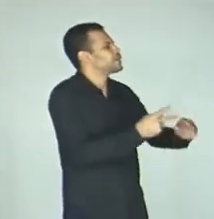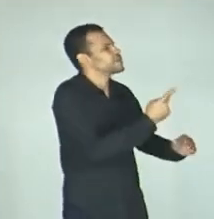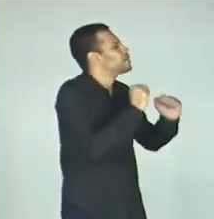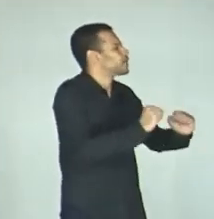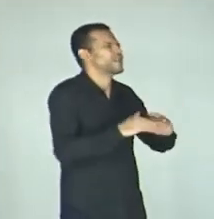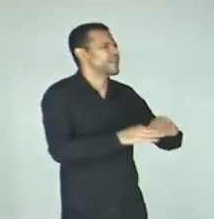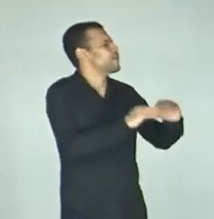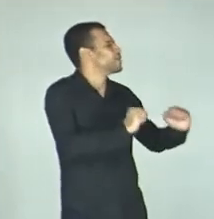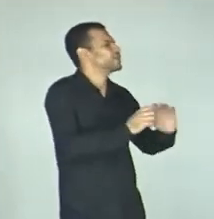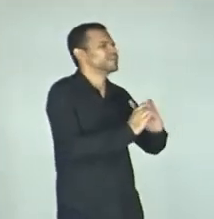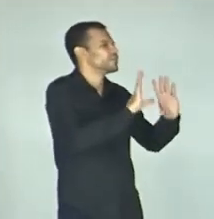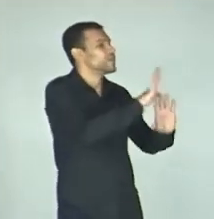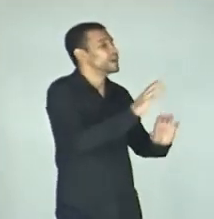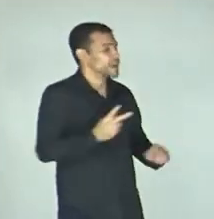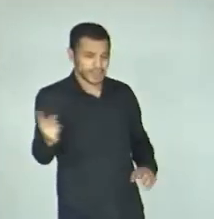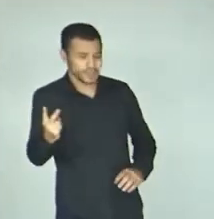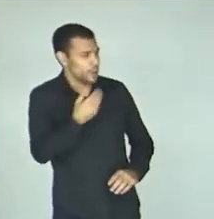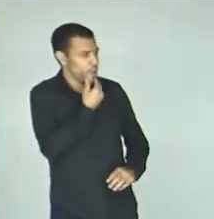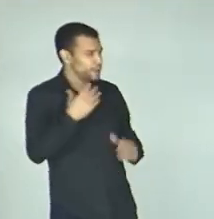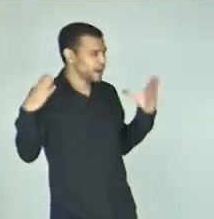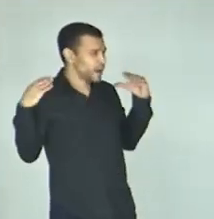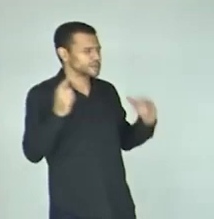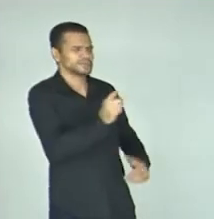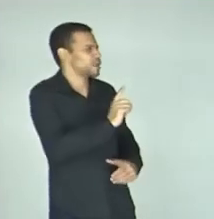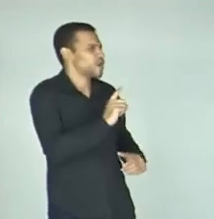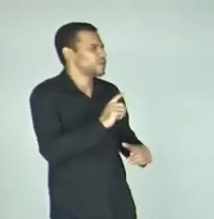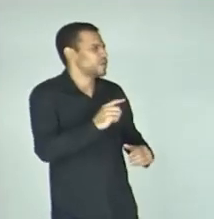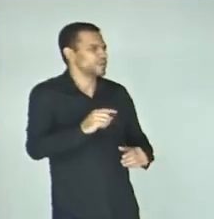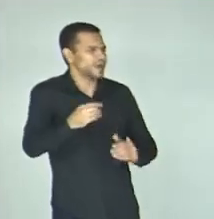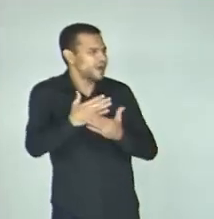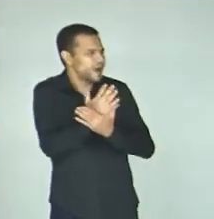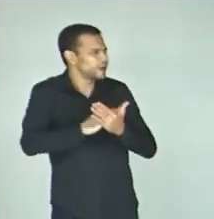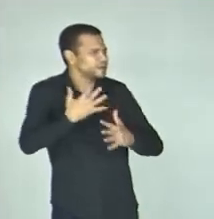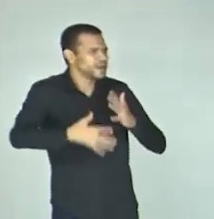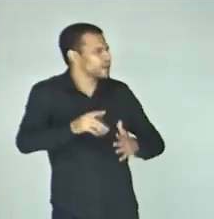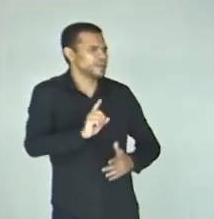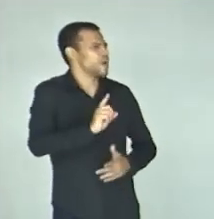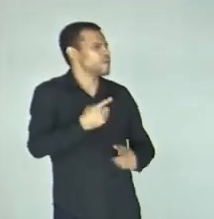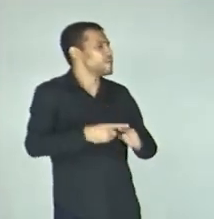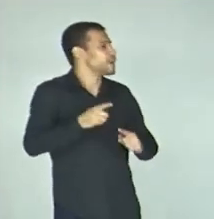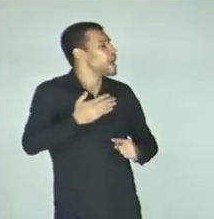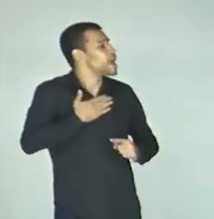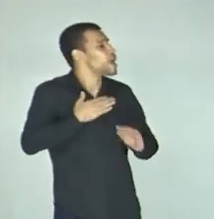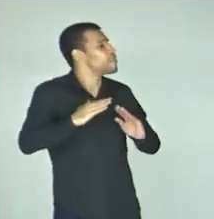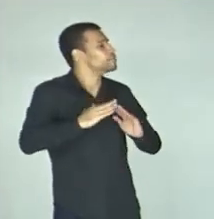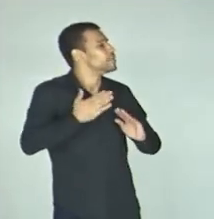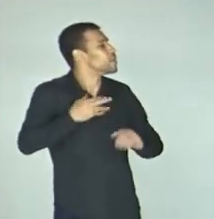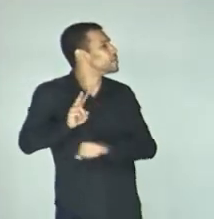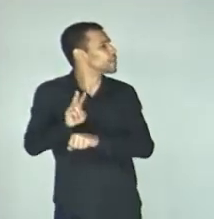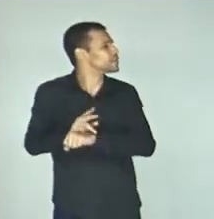não passou nada a esses homens porque se acham debaixo da proteção do meu teto dá uma olhada só